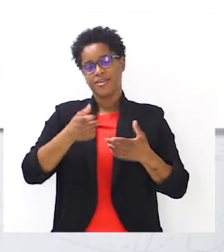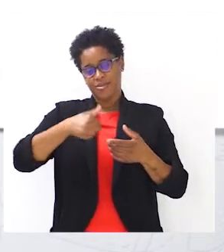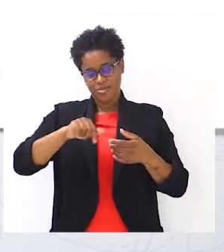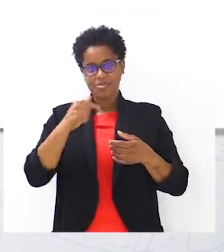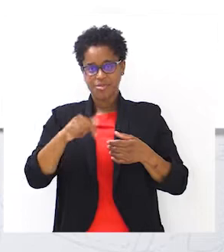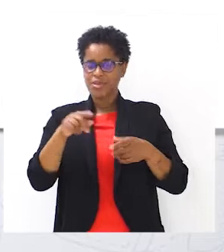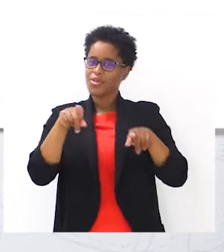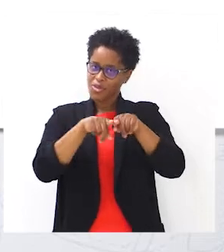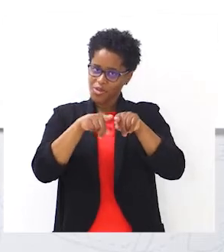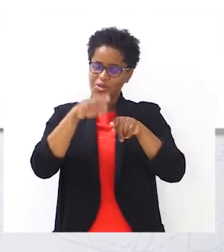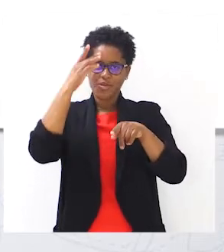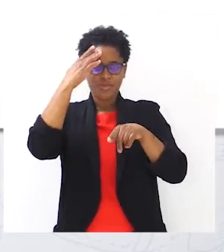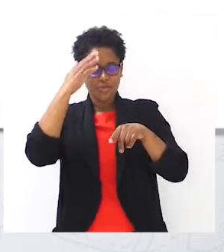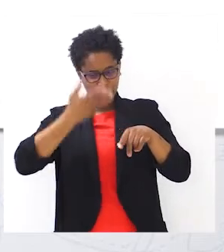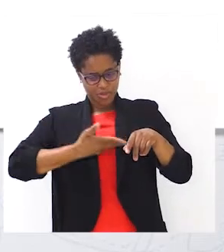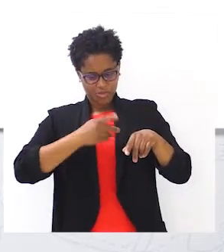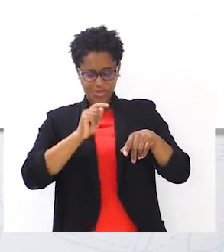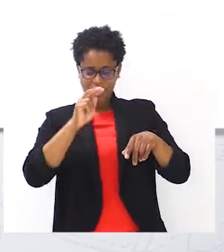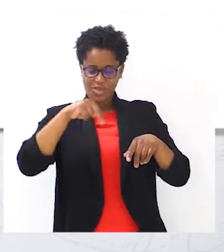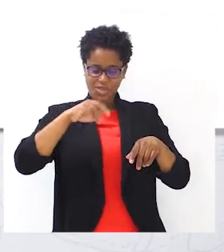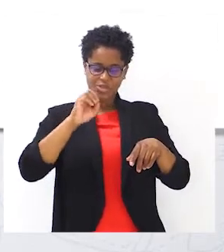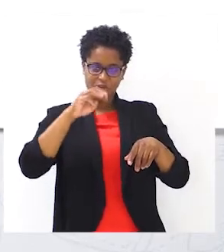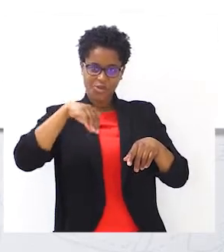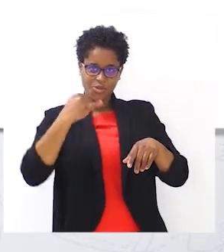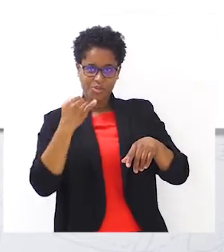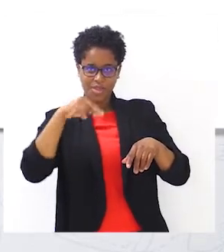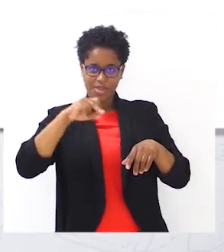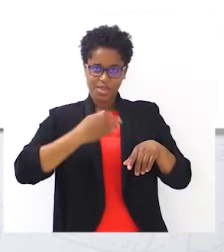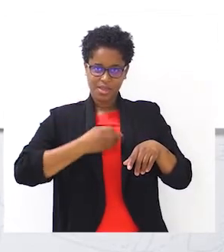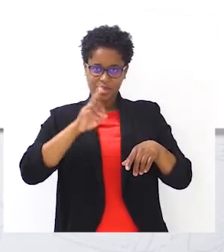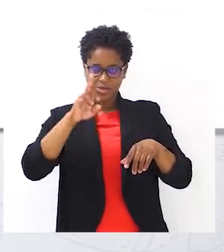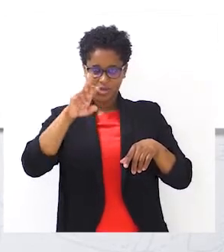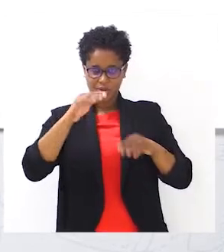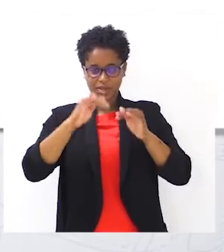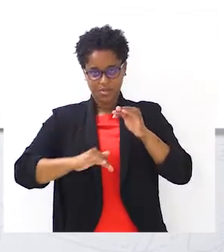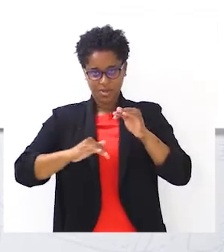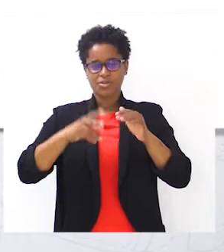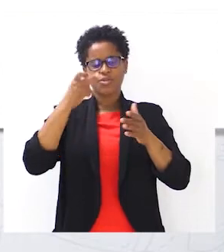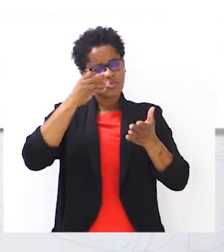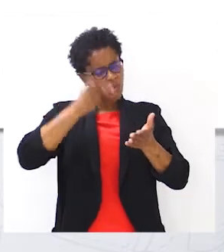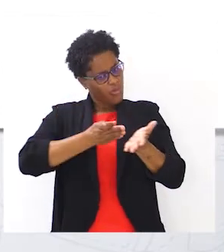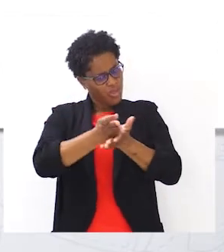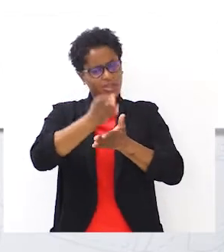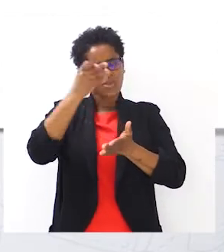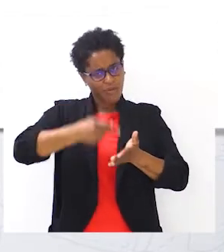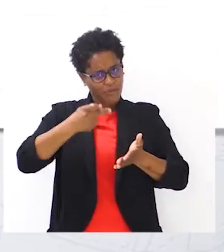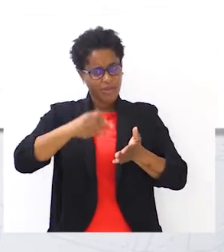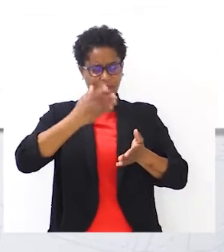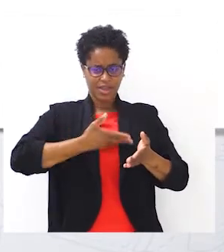o mesmo denominador, certo? Mantemos o denominador